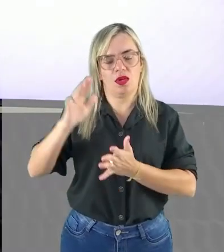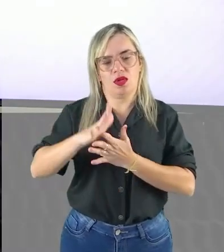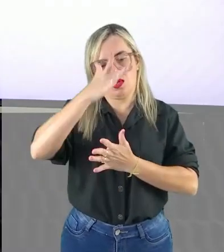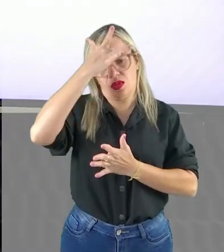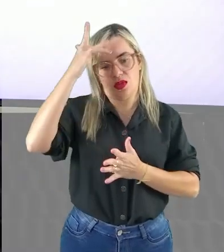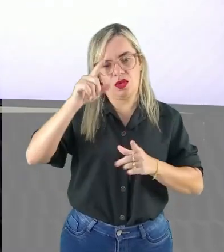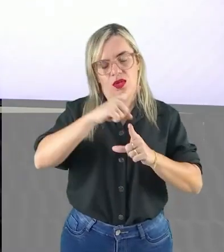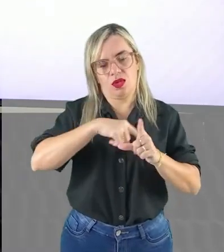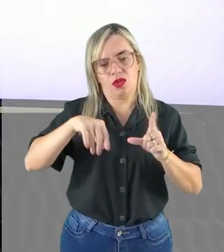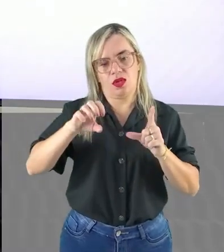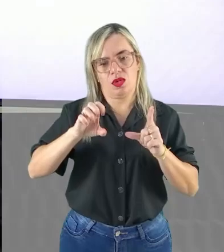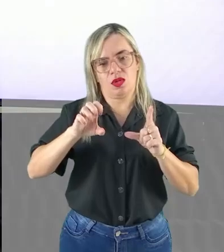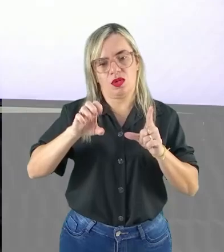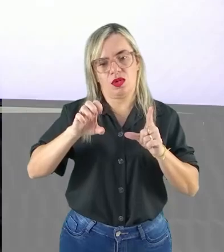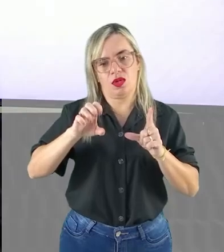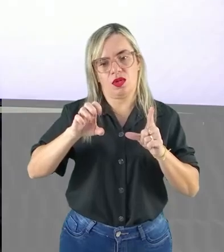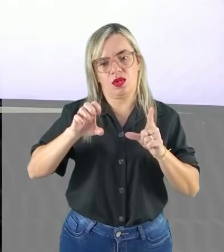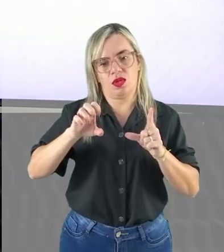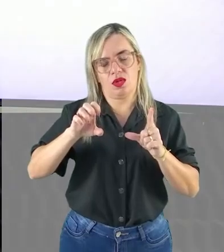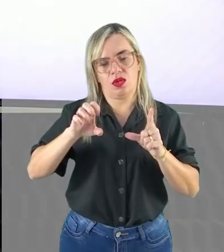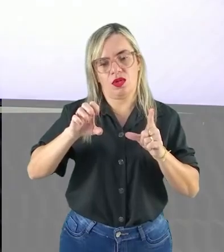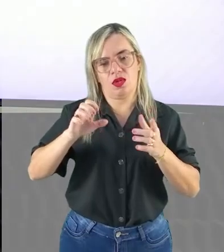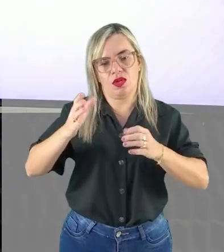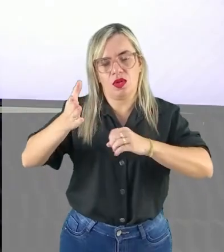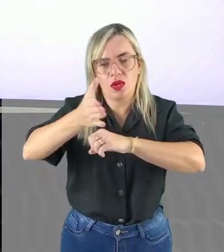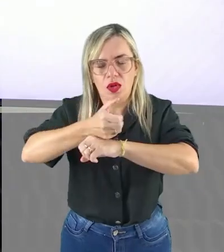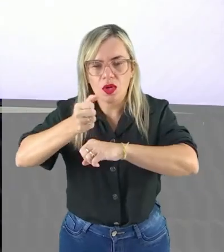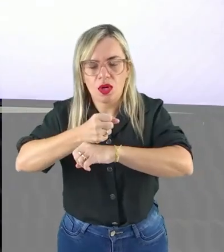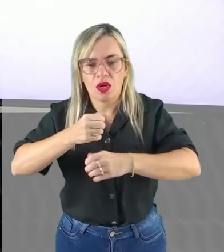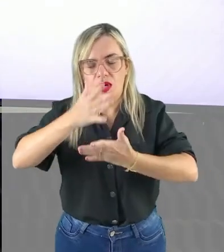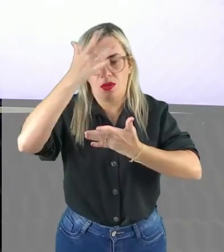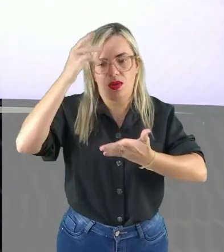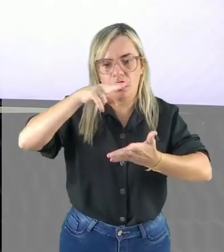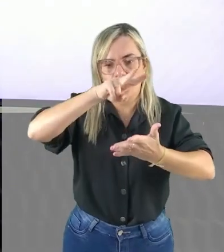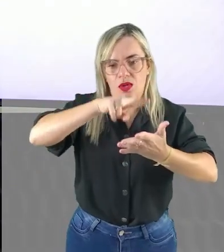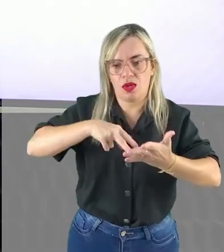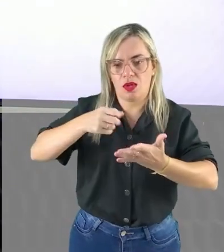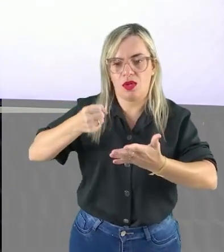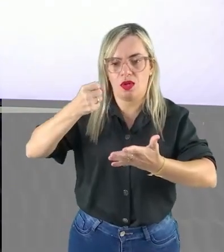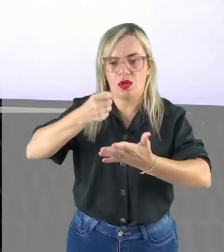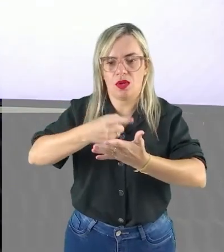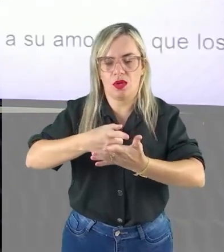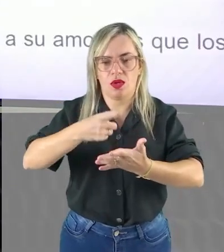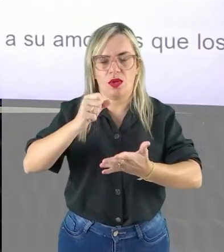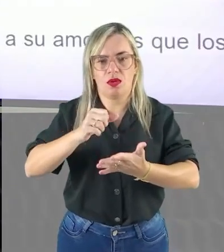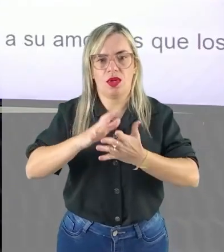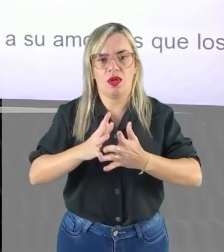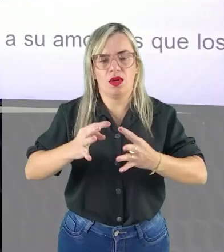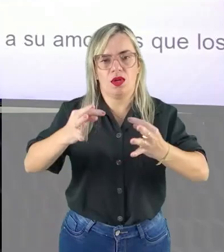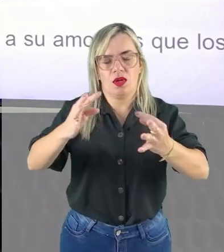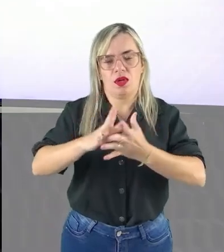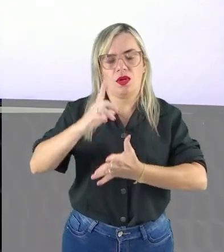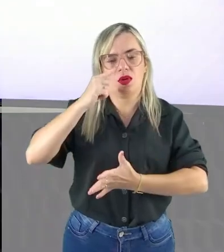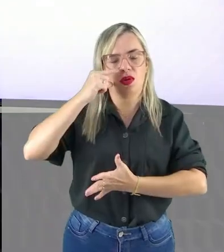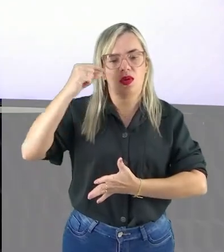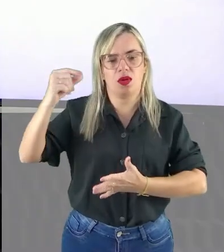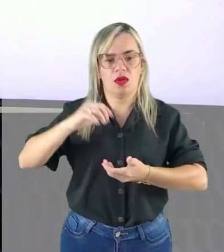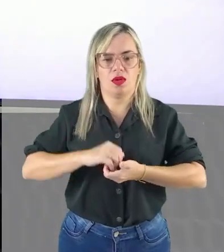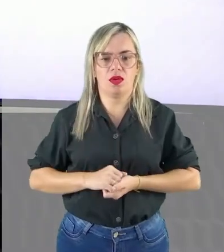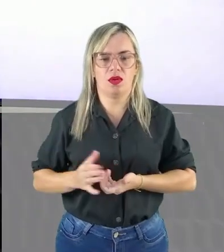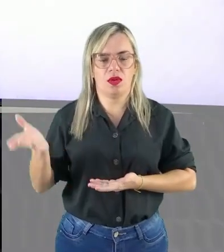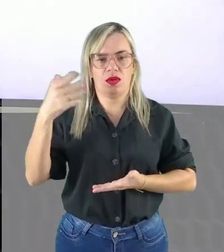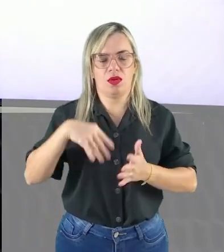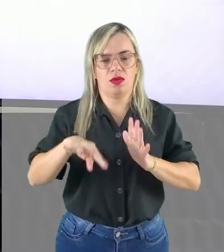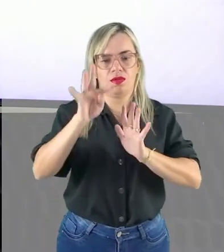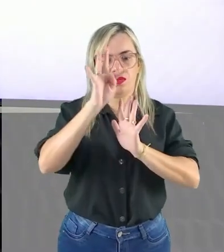leitor a comprar um robogato eletrônico. Convencer o leitor a comprar um robogato eletrônico. Então, vamos lá ao texto. Vamos